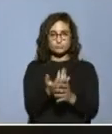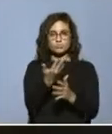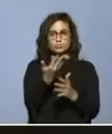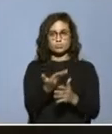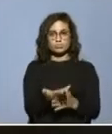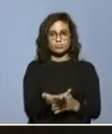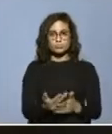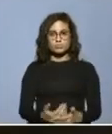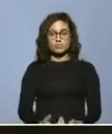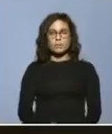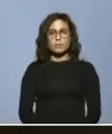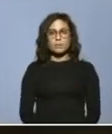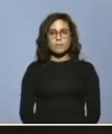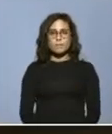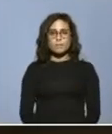Santo,